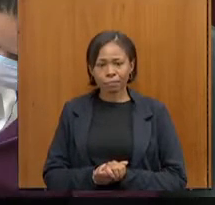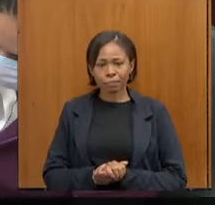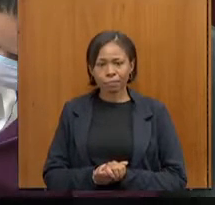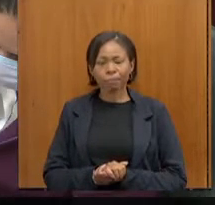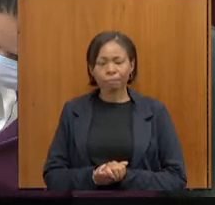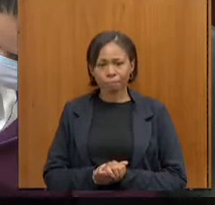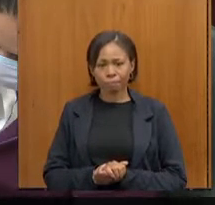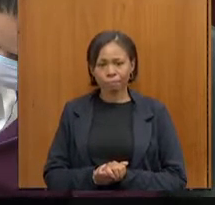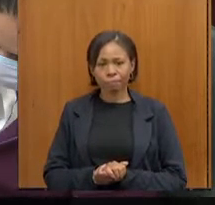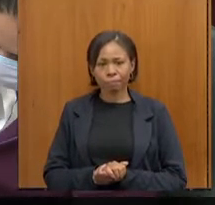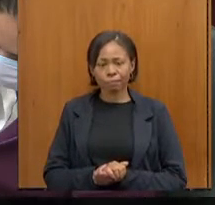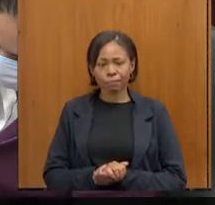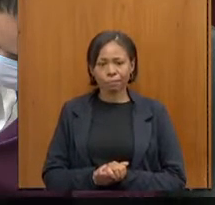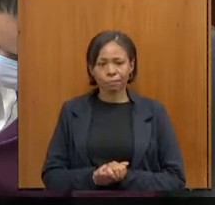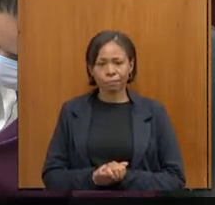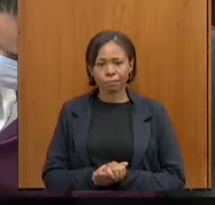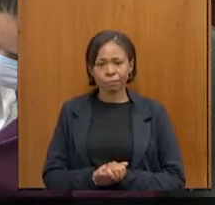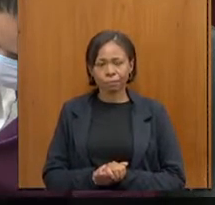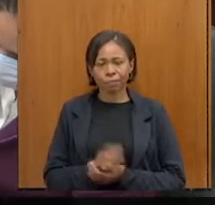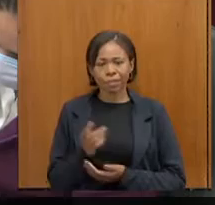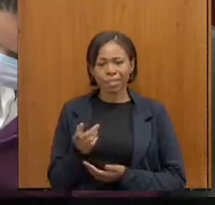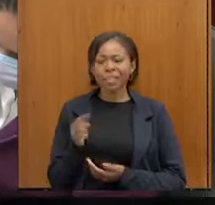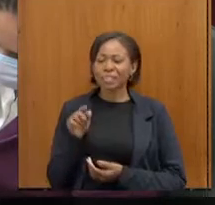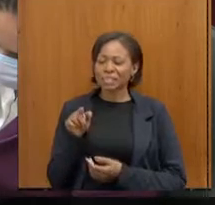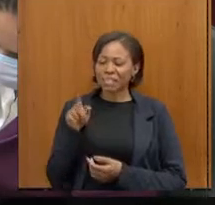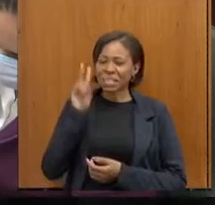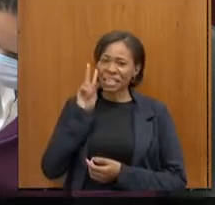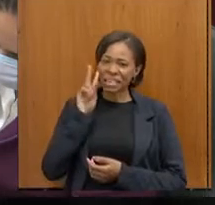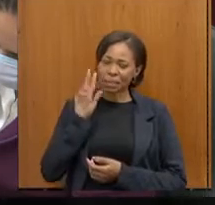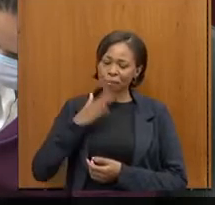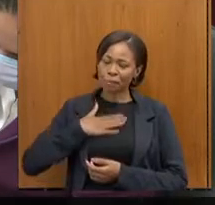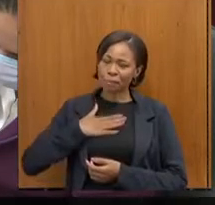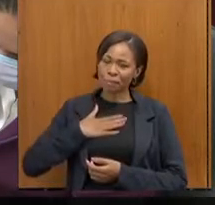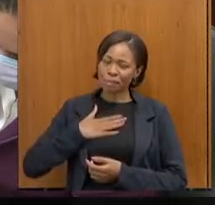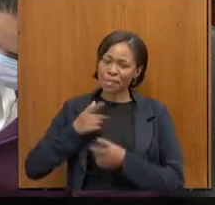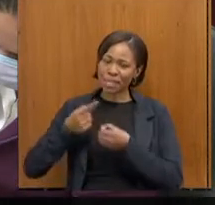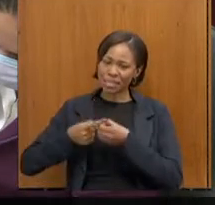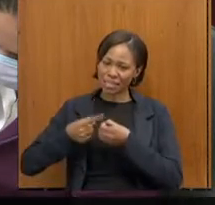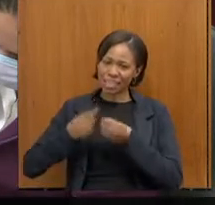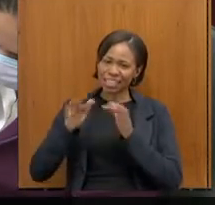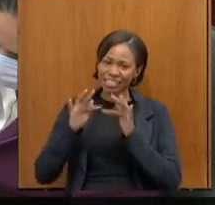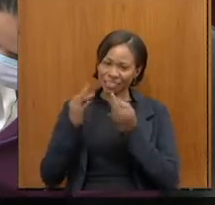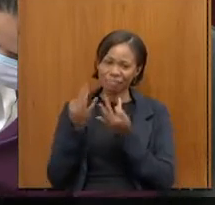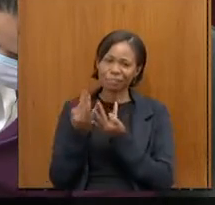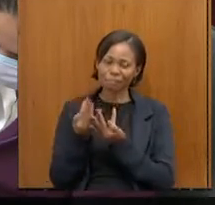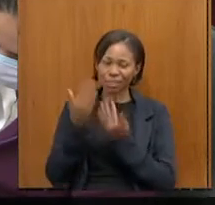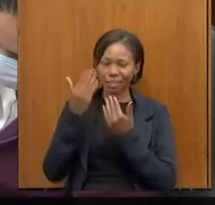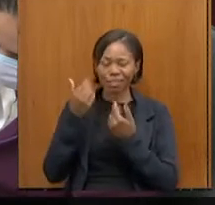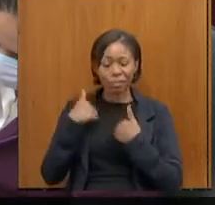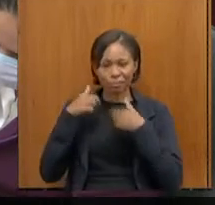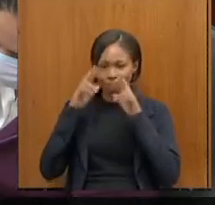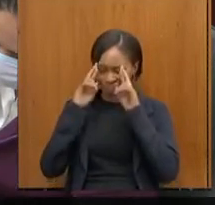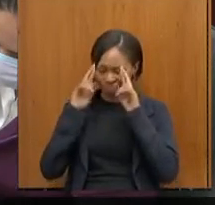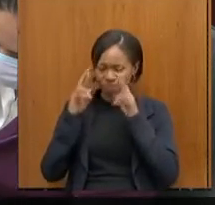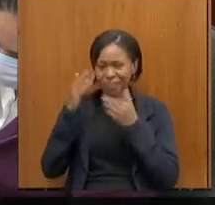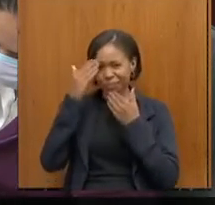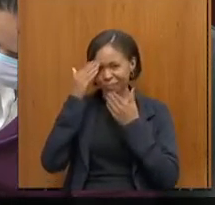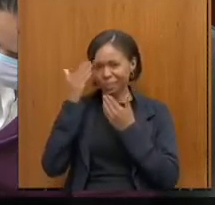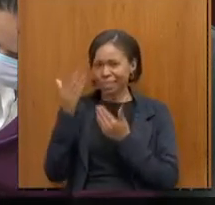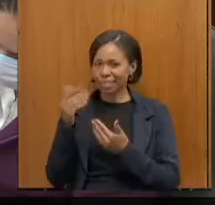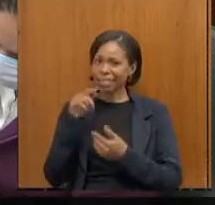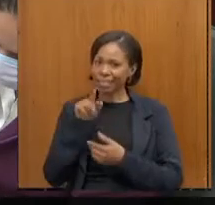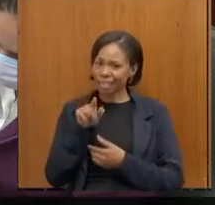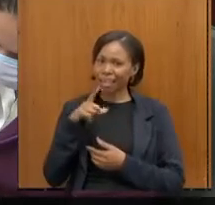obrigado Presidente jato lembrar e a cidade de origem na minha família ou tem grande respeito grandes